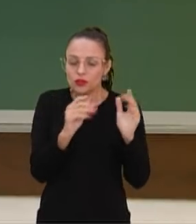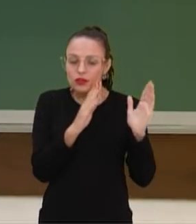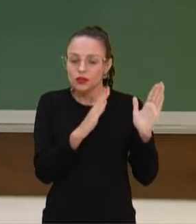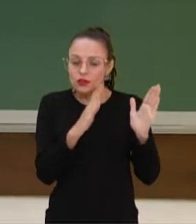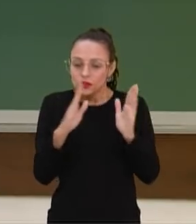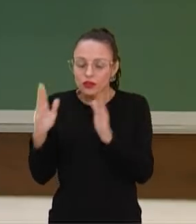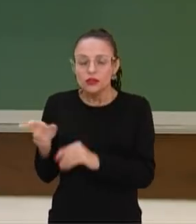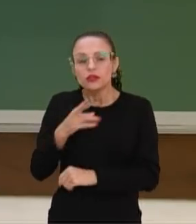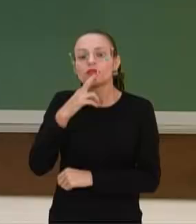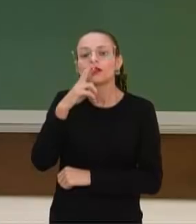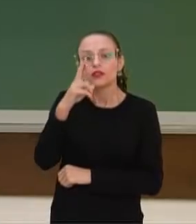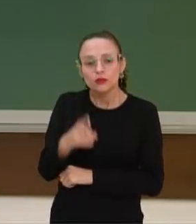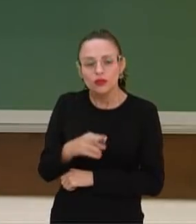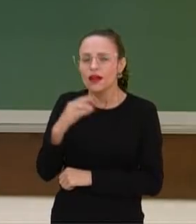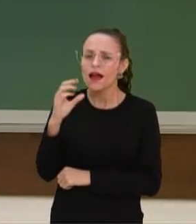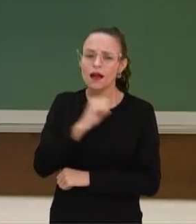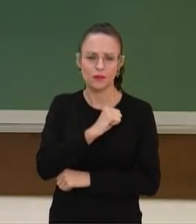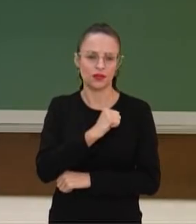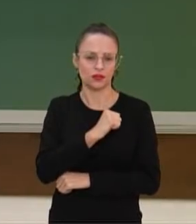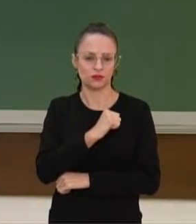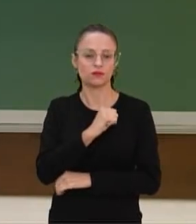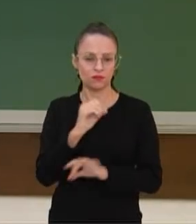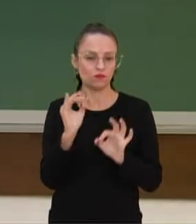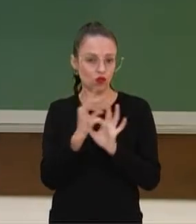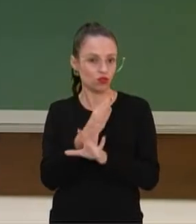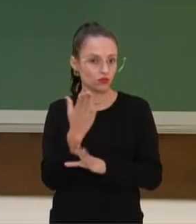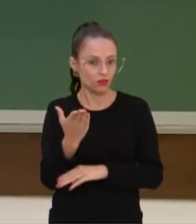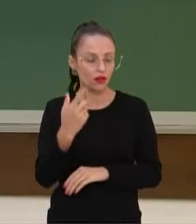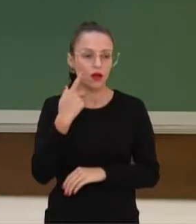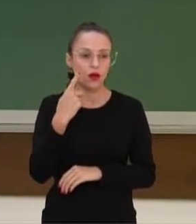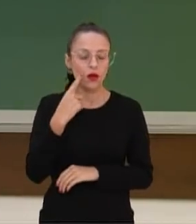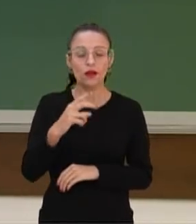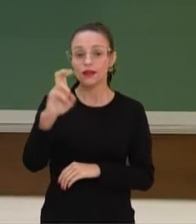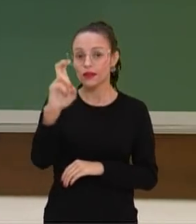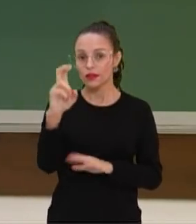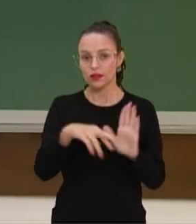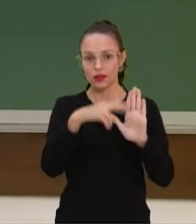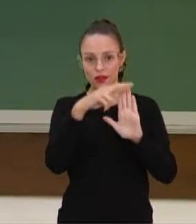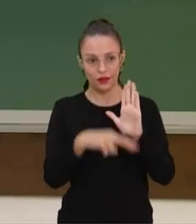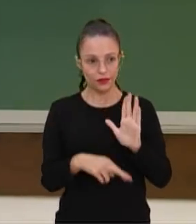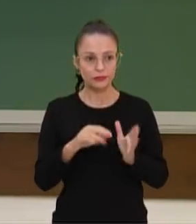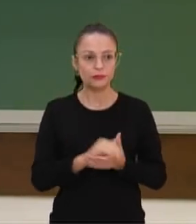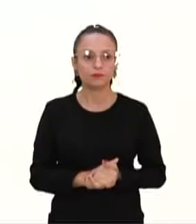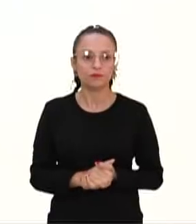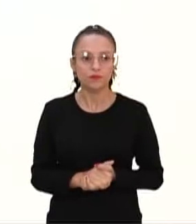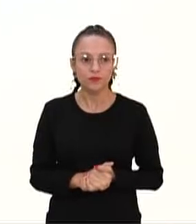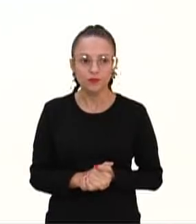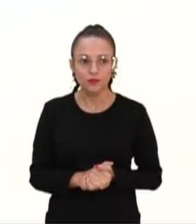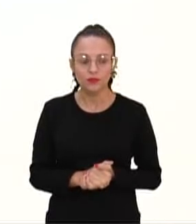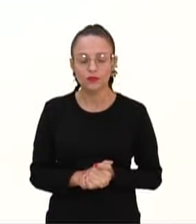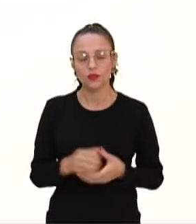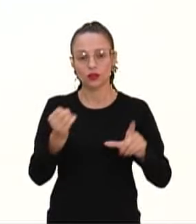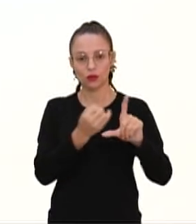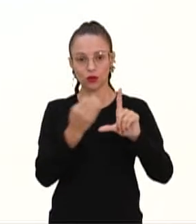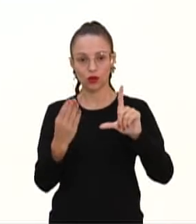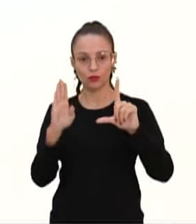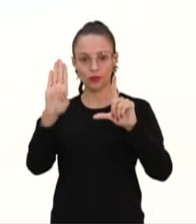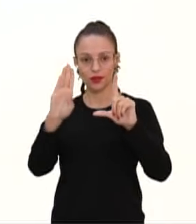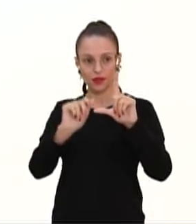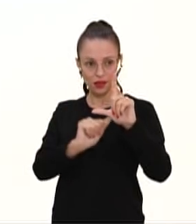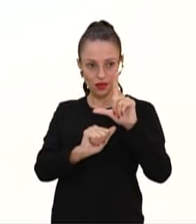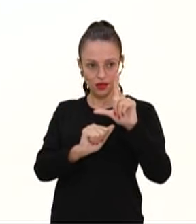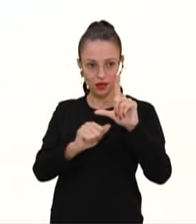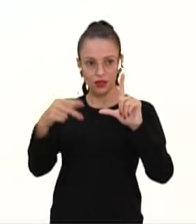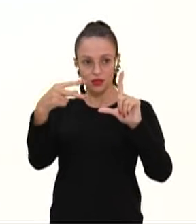para dar resposta rápida, resposta pronta. Olha só o quinto caso. Log de B na base